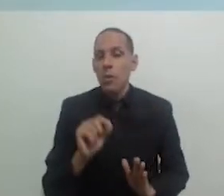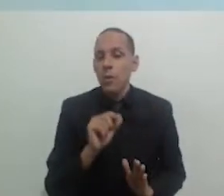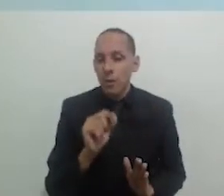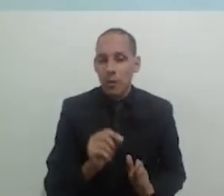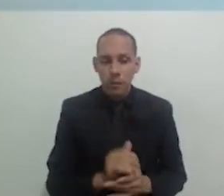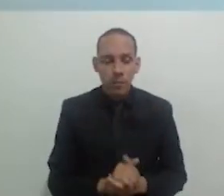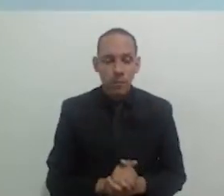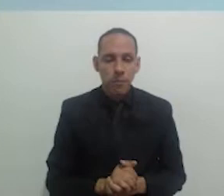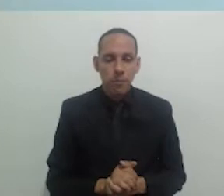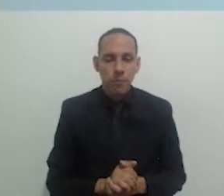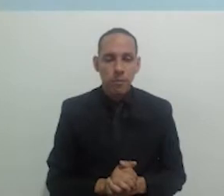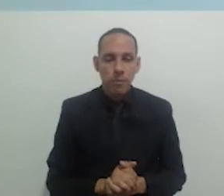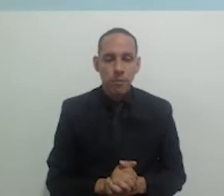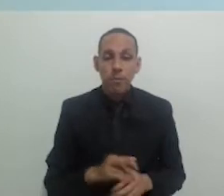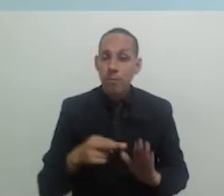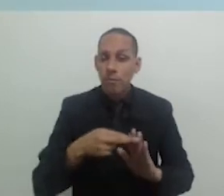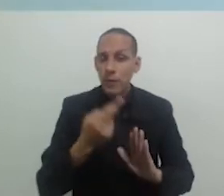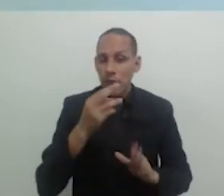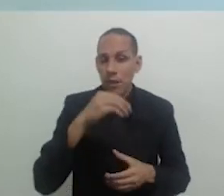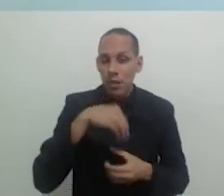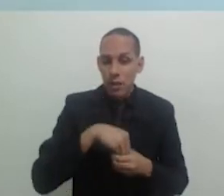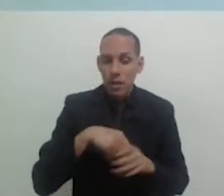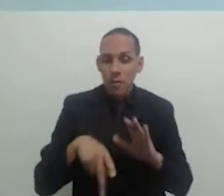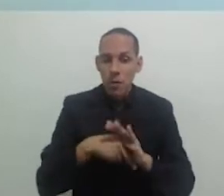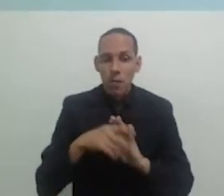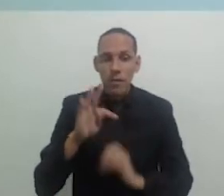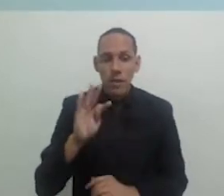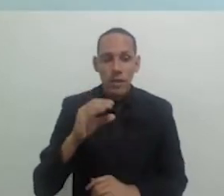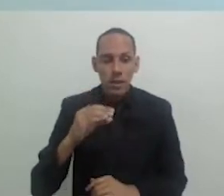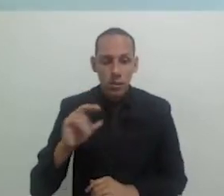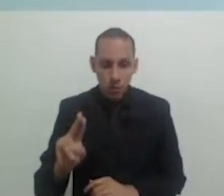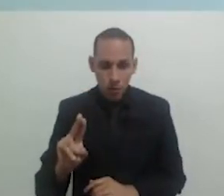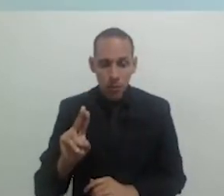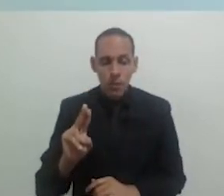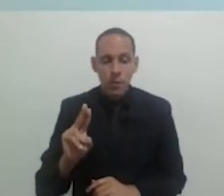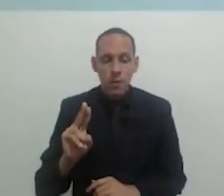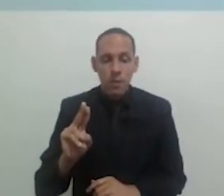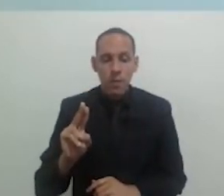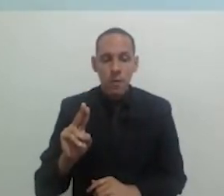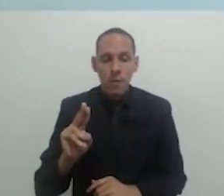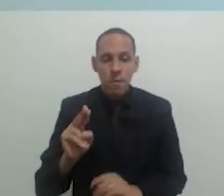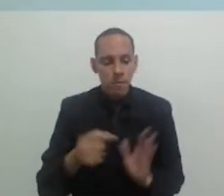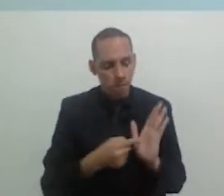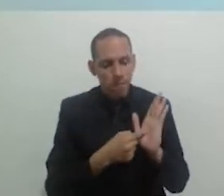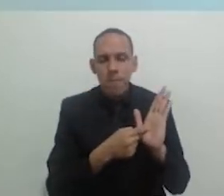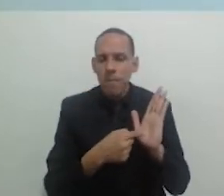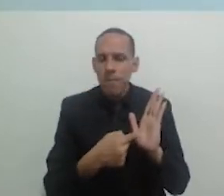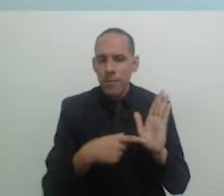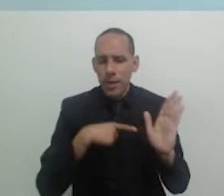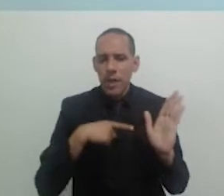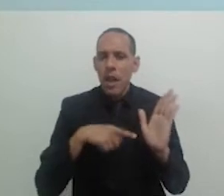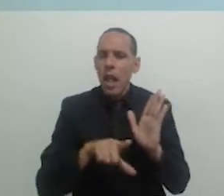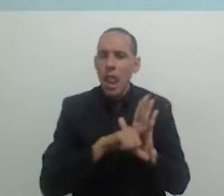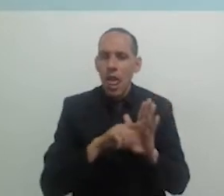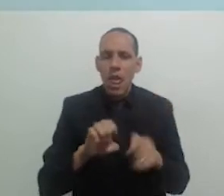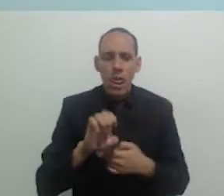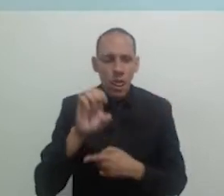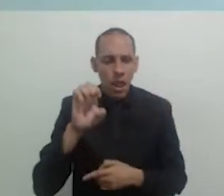regimento interno do TCU e que é reproduzido aqui na lei estadual, que tem a seguinte